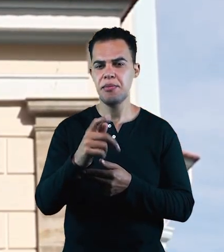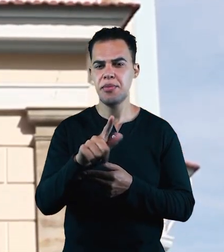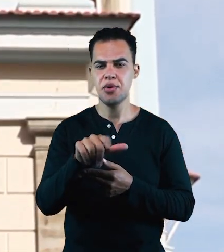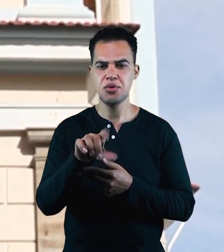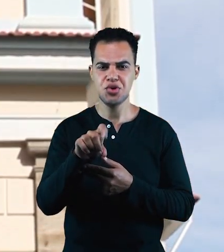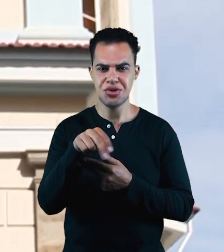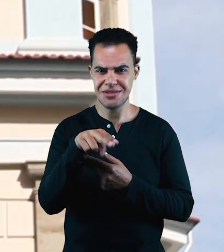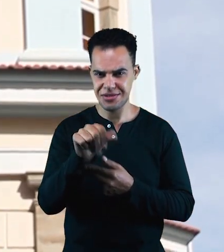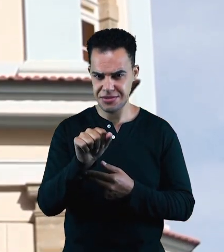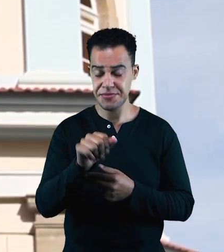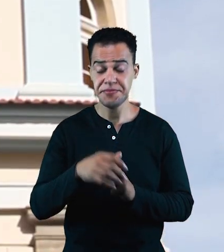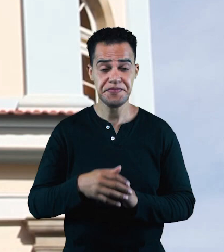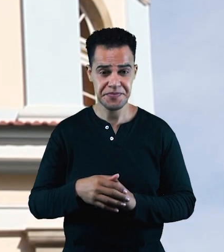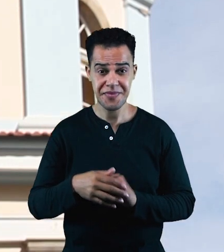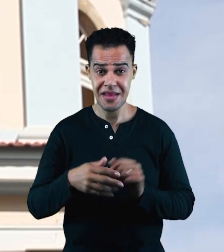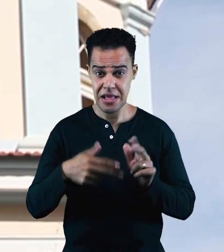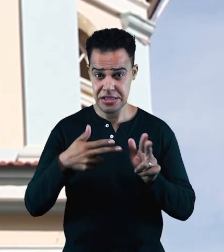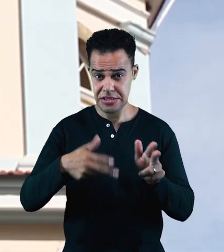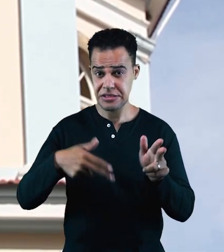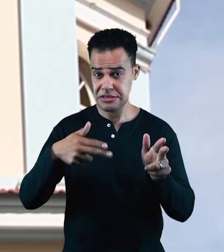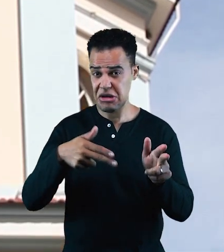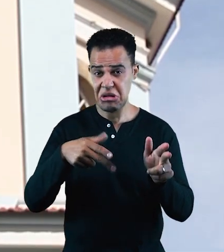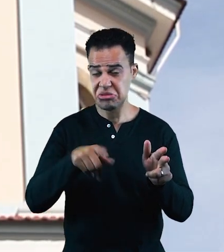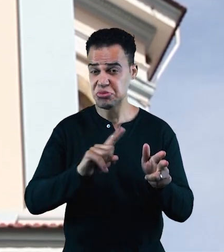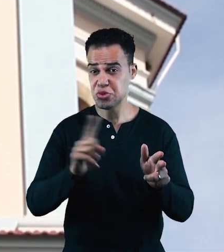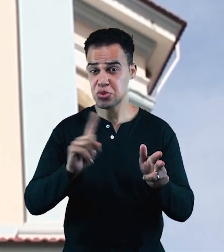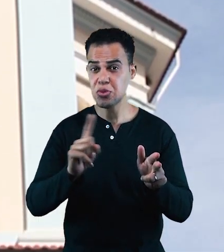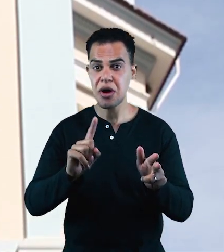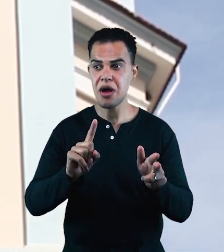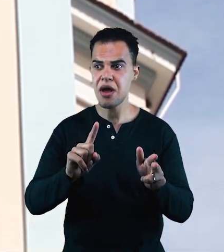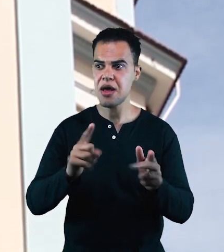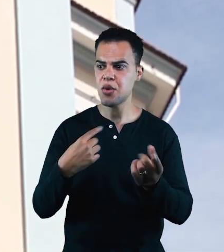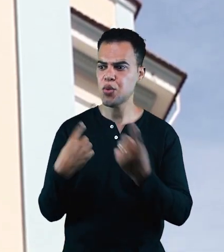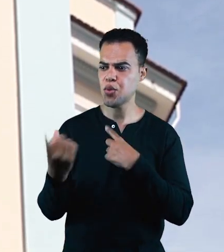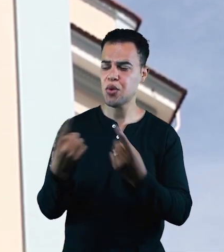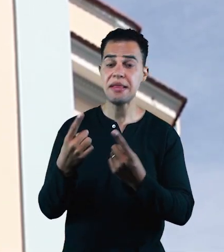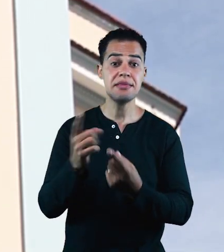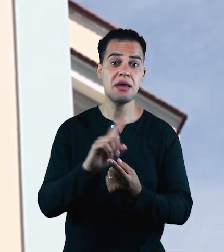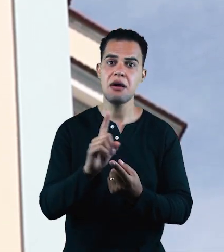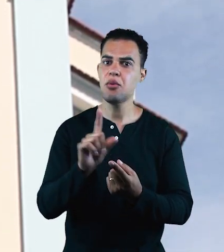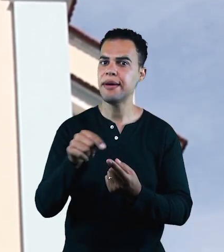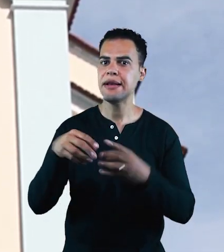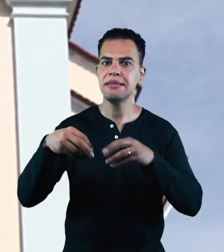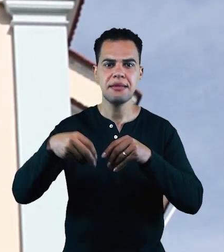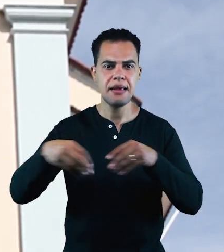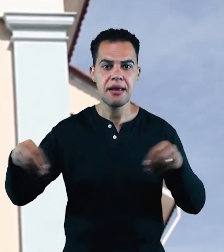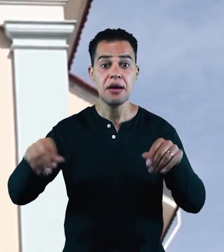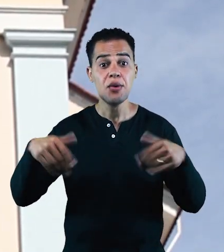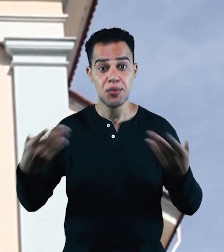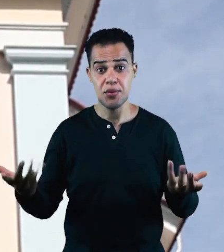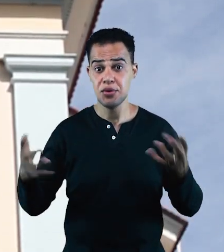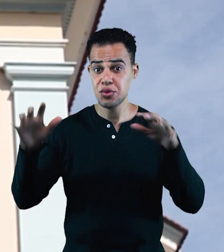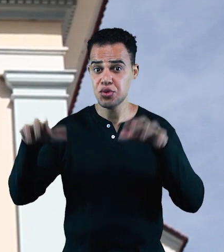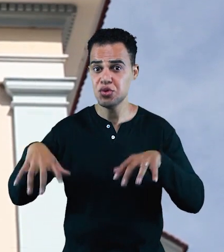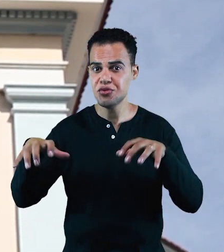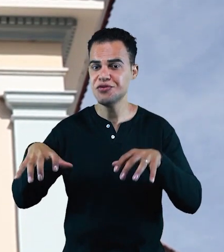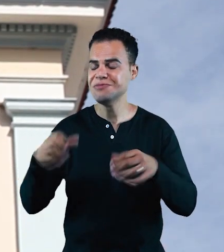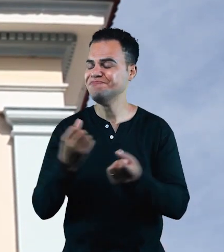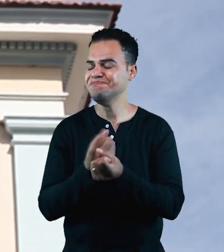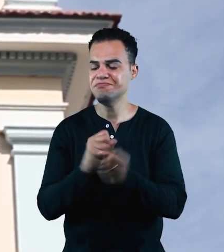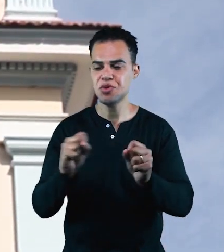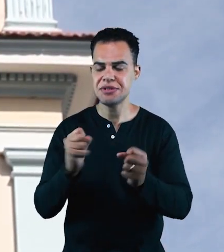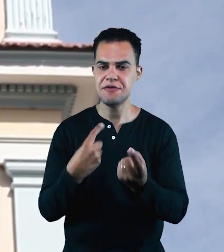relógio e cruz no topo, é apresentada, ressaltando a relevância do patrimônio religioso na cidade.